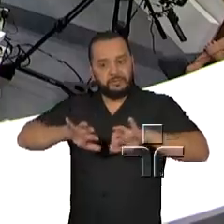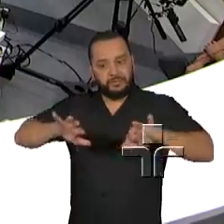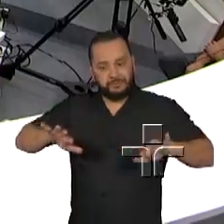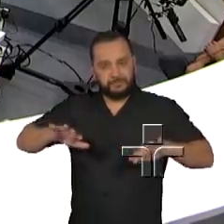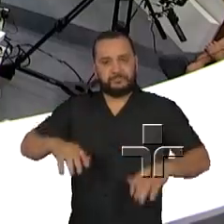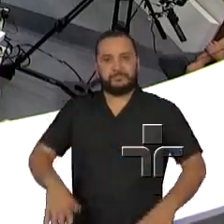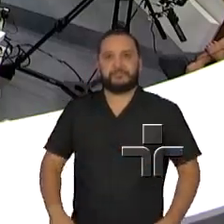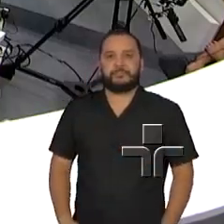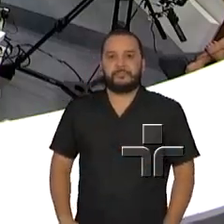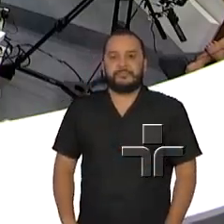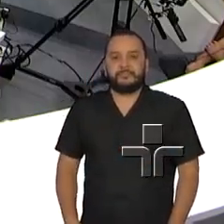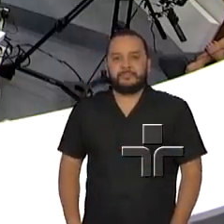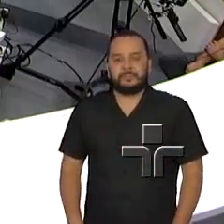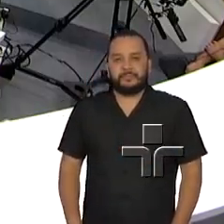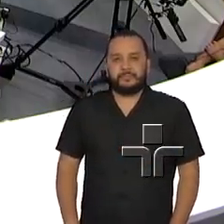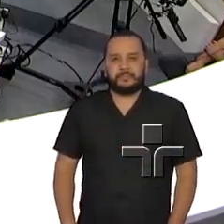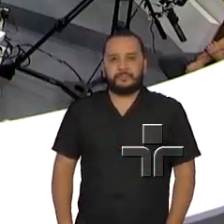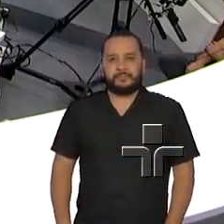Alexandre?